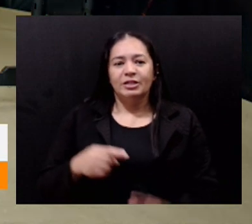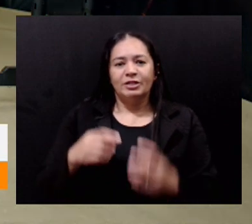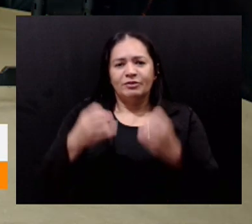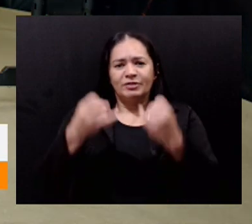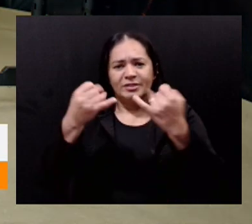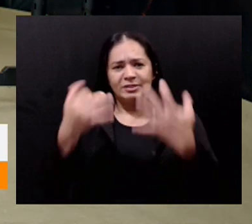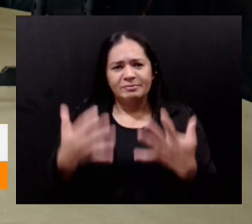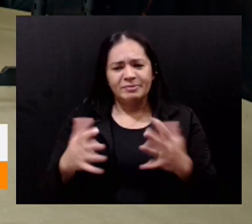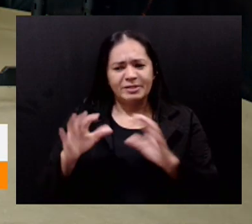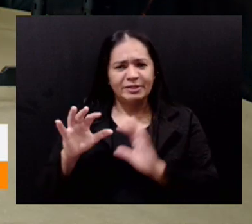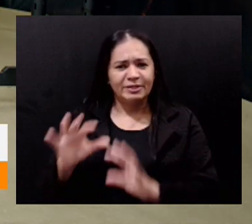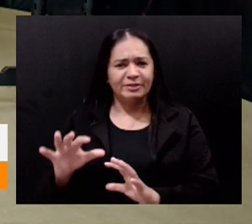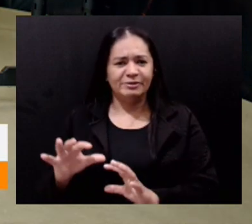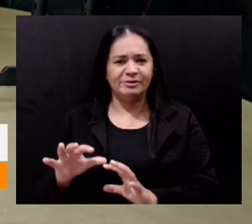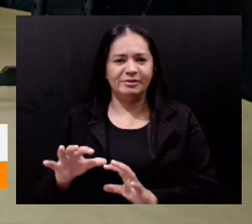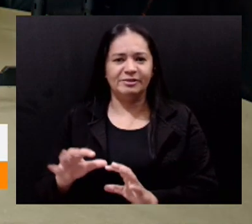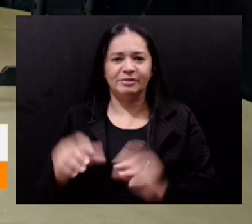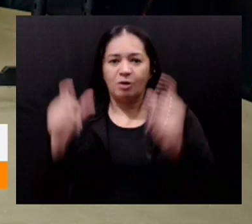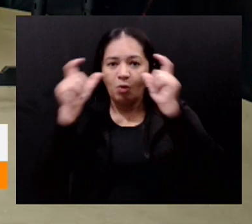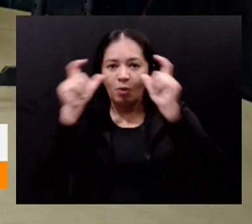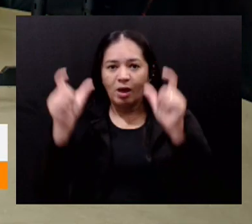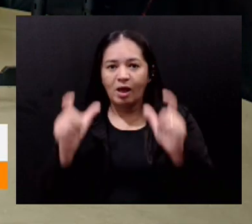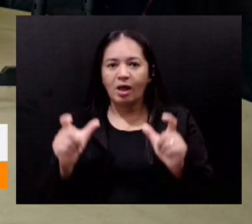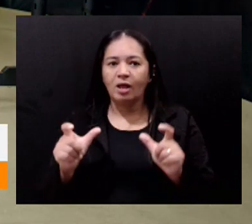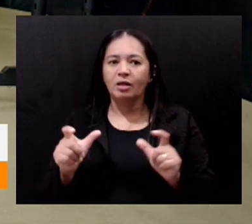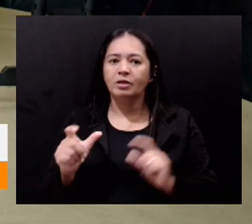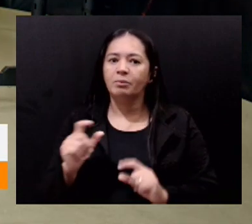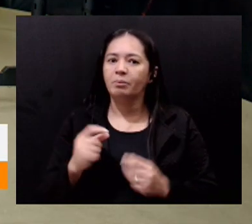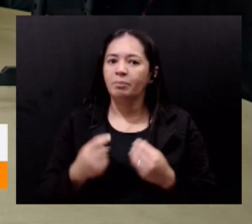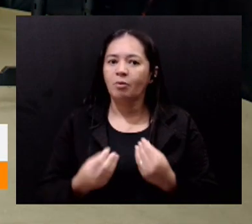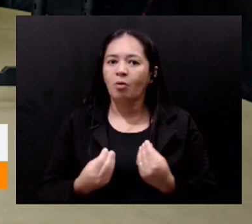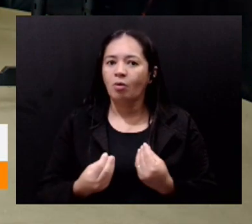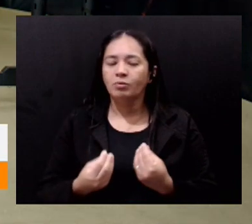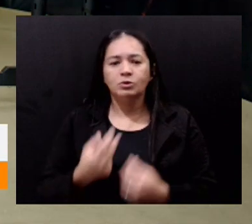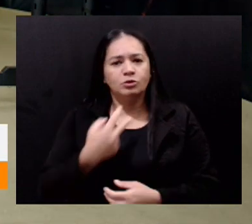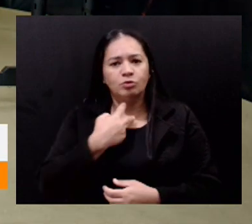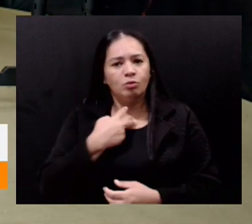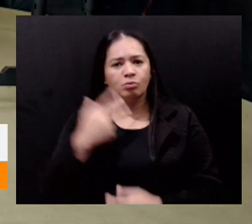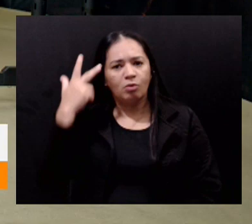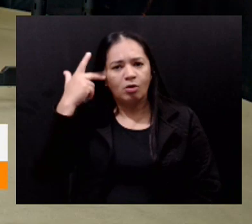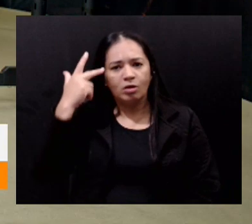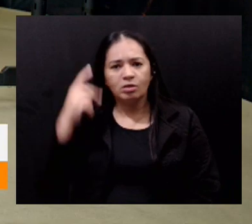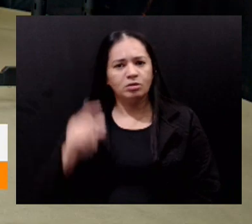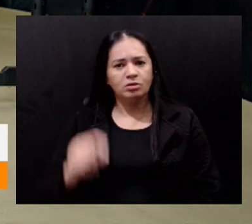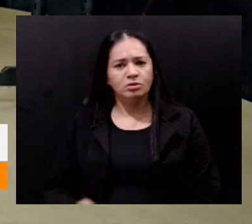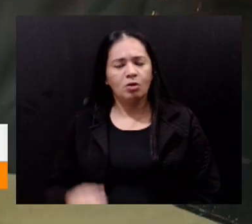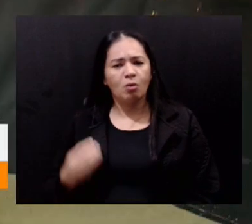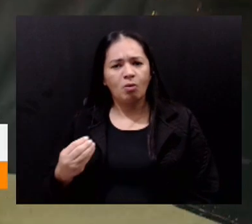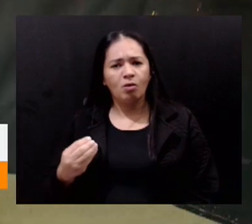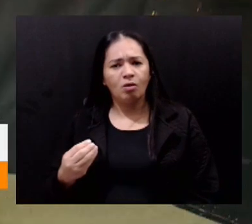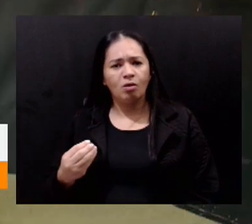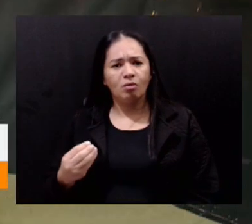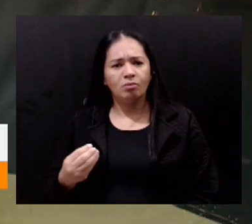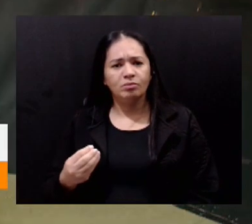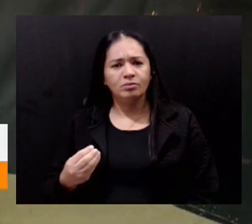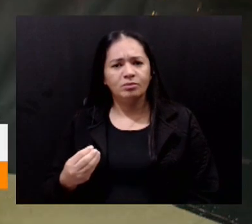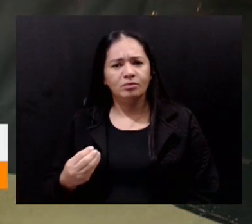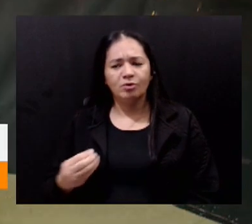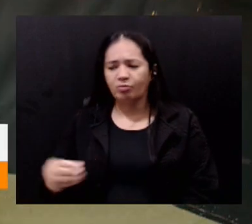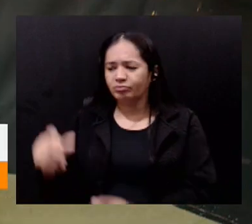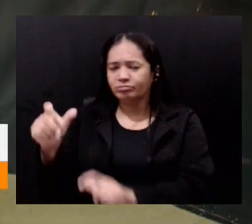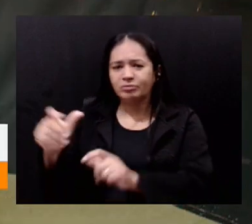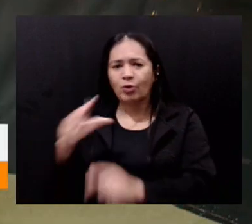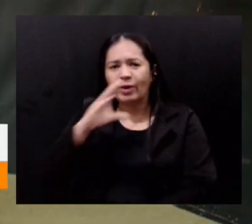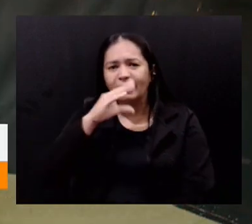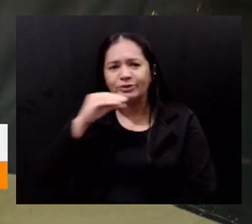um alerta, assim, isso Bastante. não poderia ser normal, porque, tipo assim, poxa vida, a pessoa ela tem principalmente